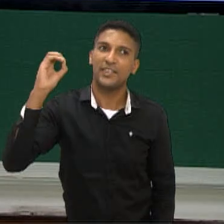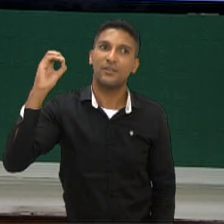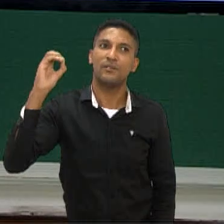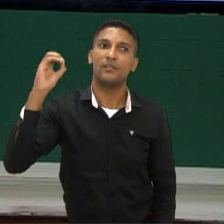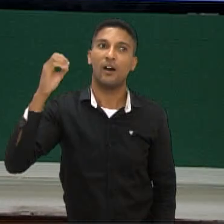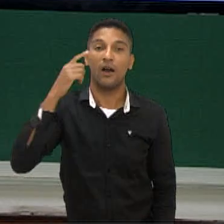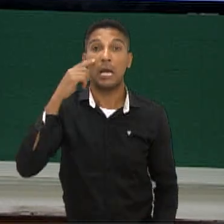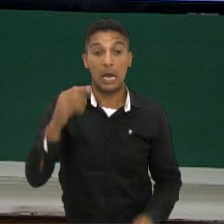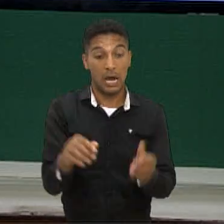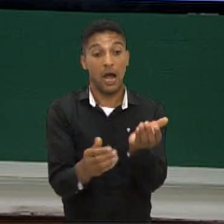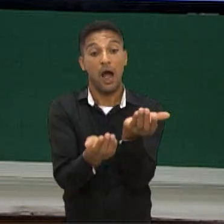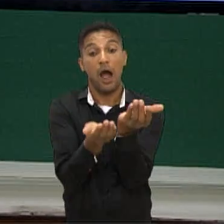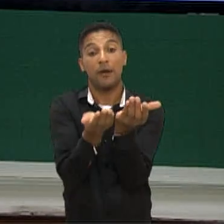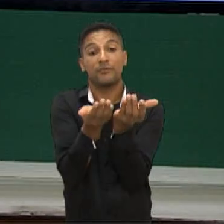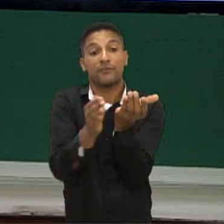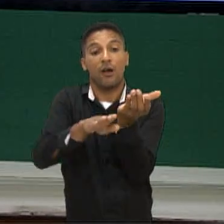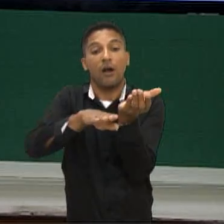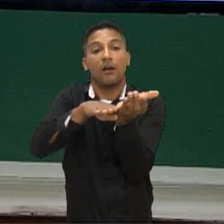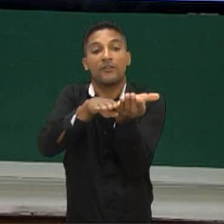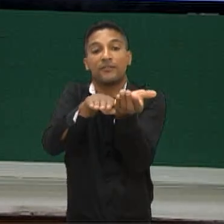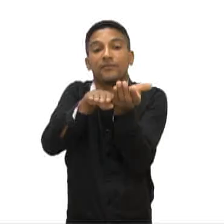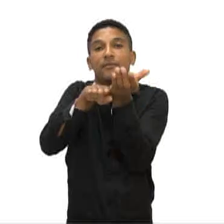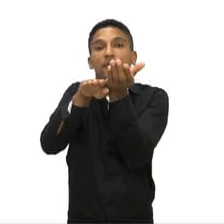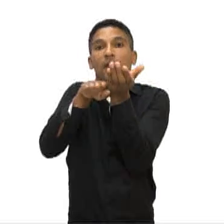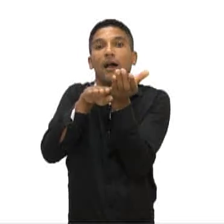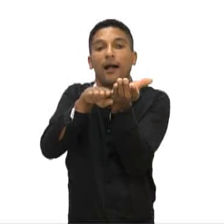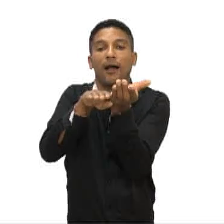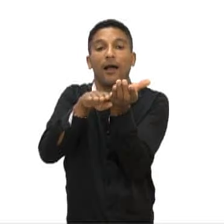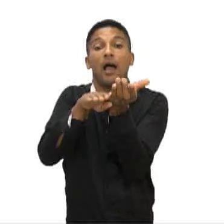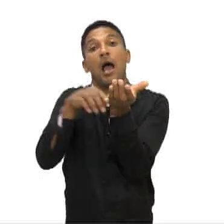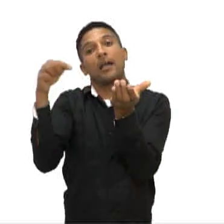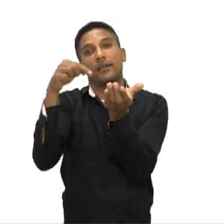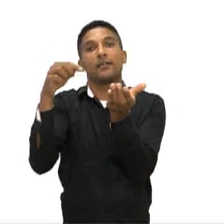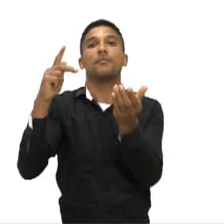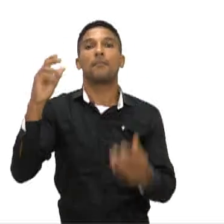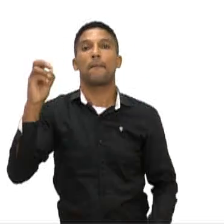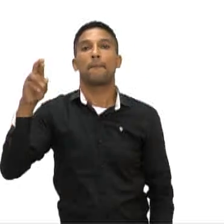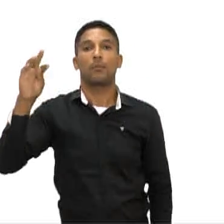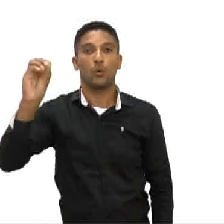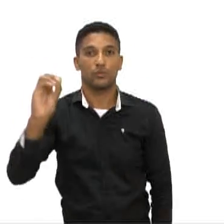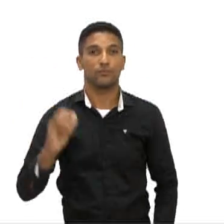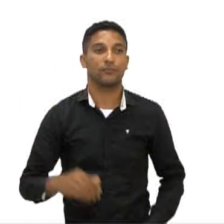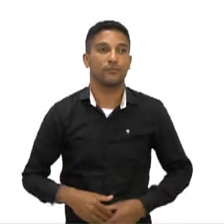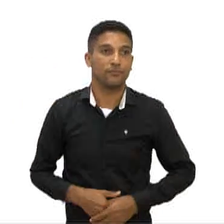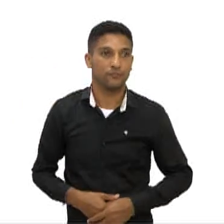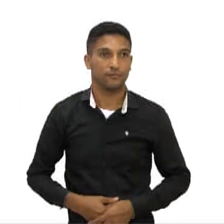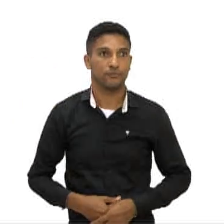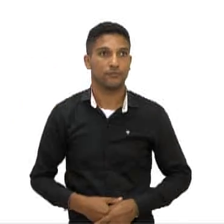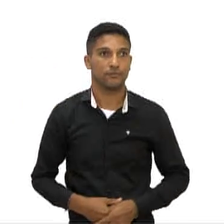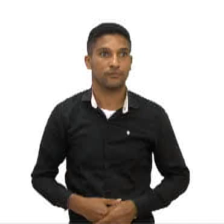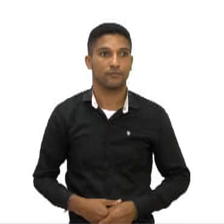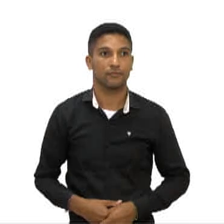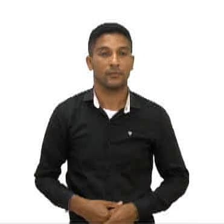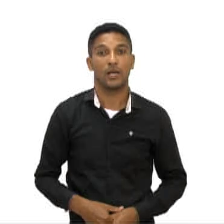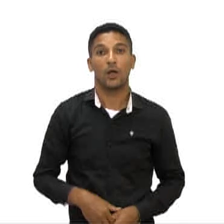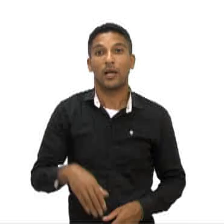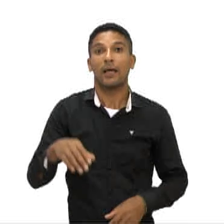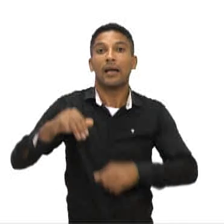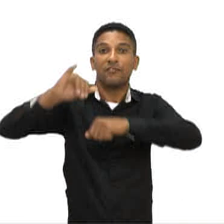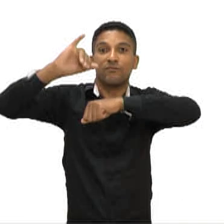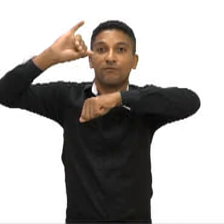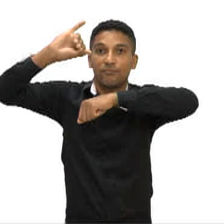elas no vocabulário de vocês. A capital. A capital do nosso estado é a cidade de